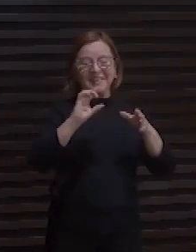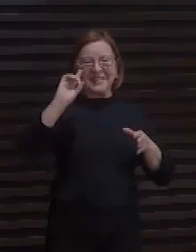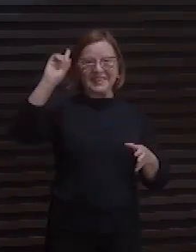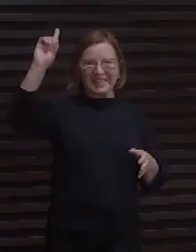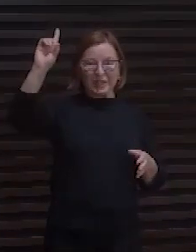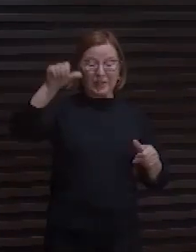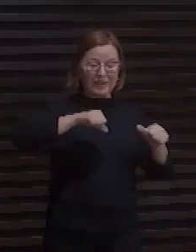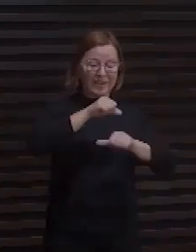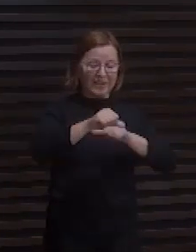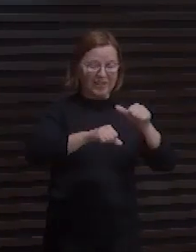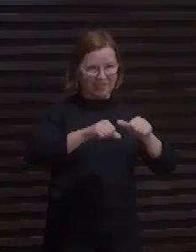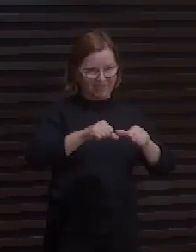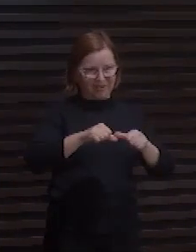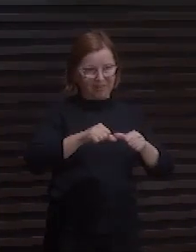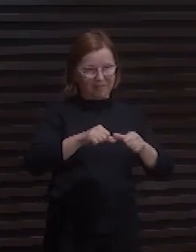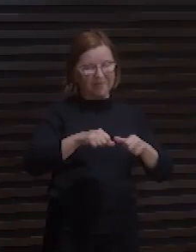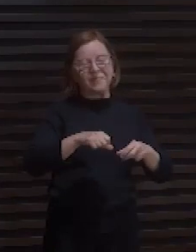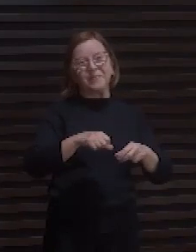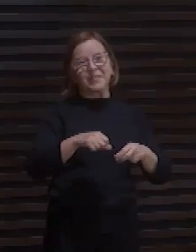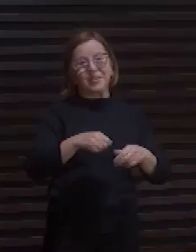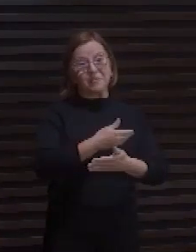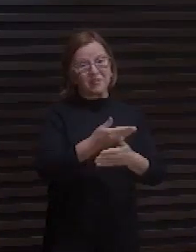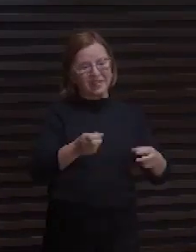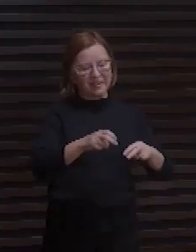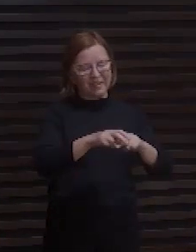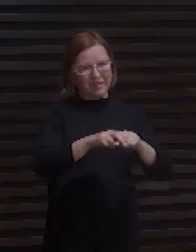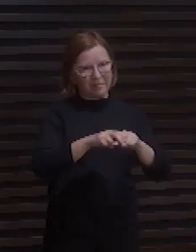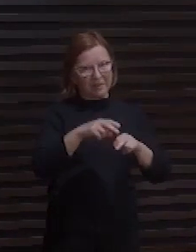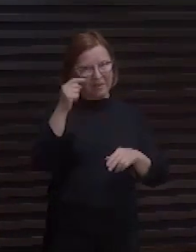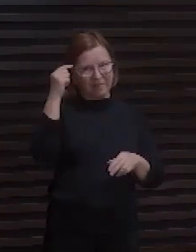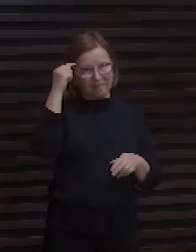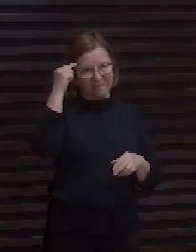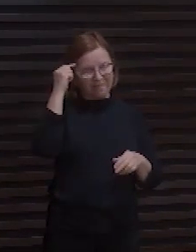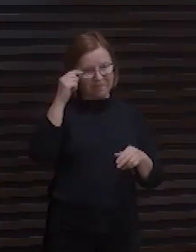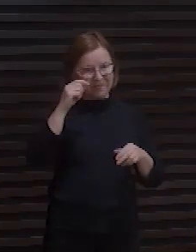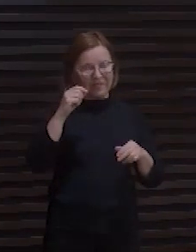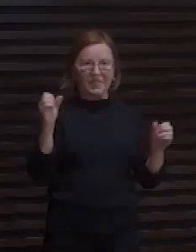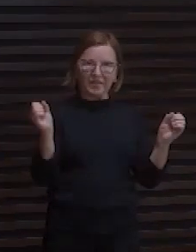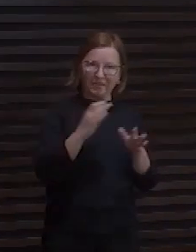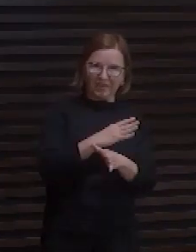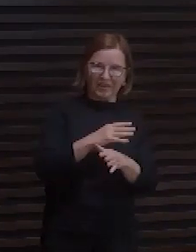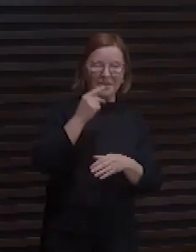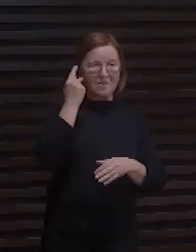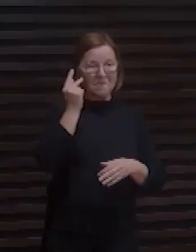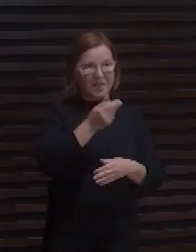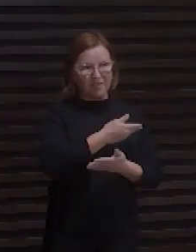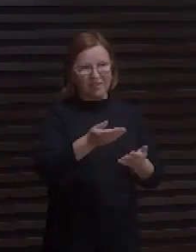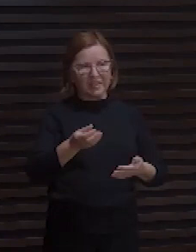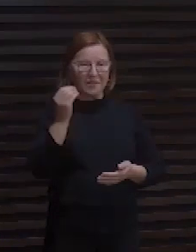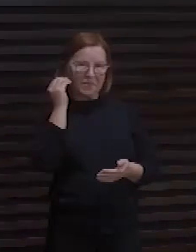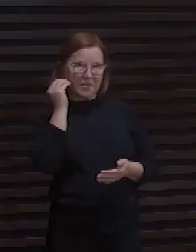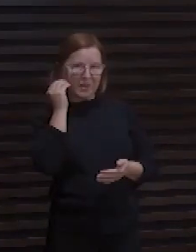os transforme pela renovação da mente, para que possam experimentar qual é